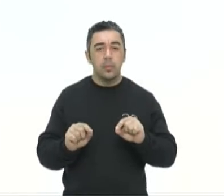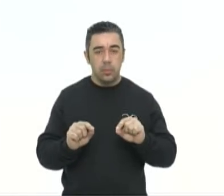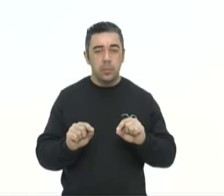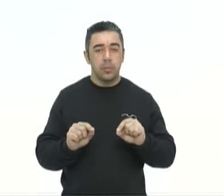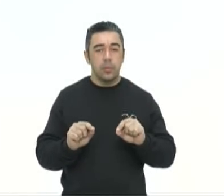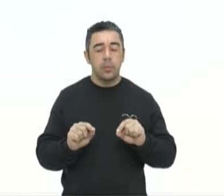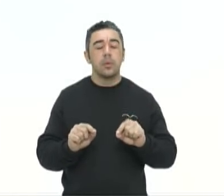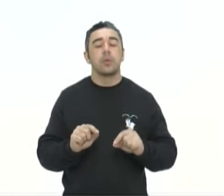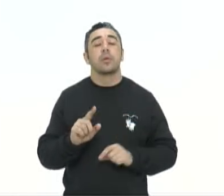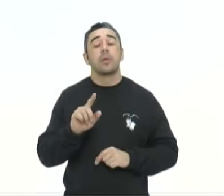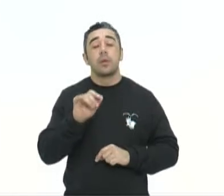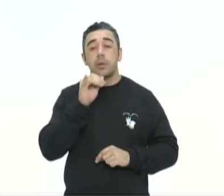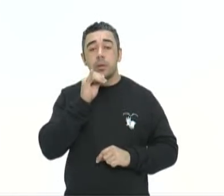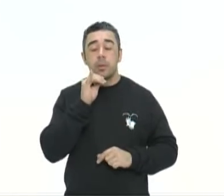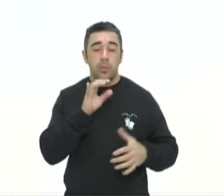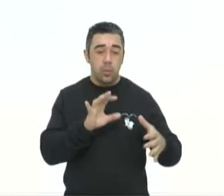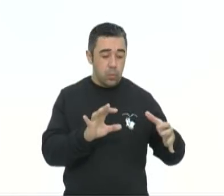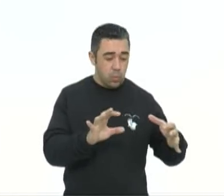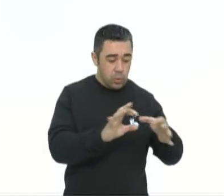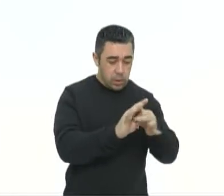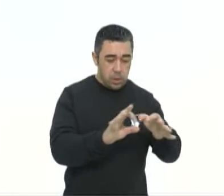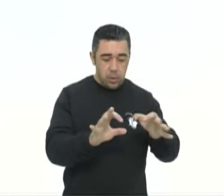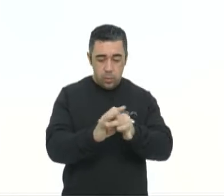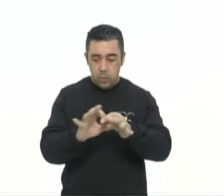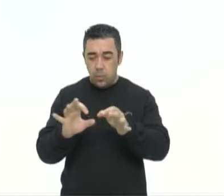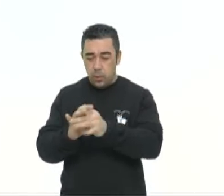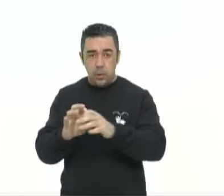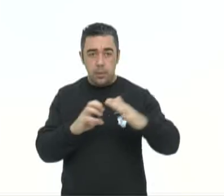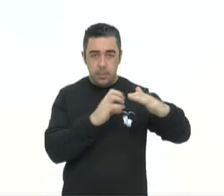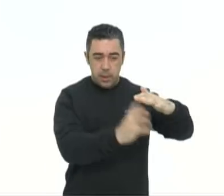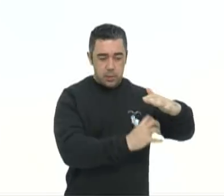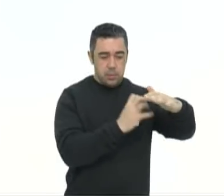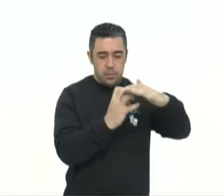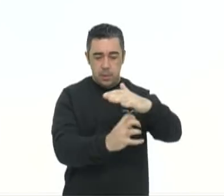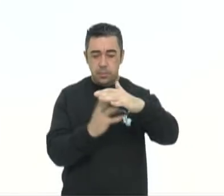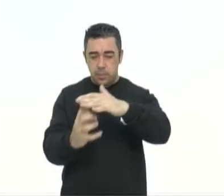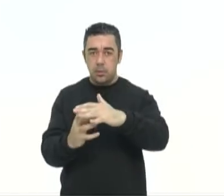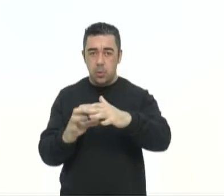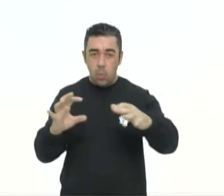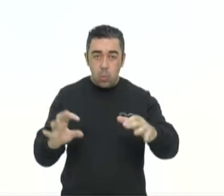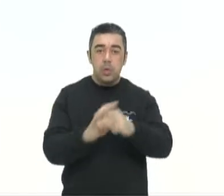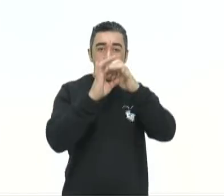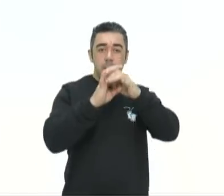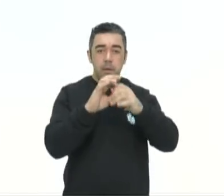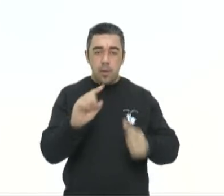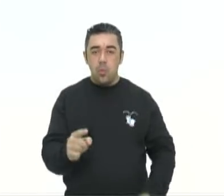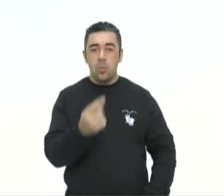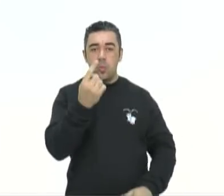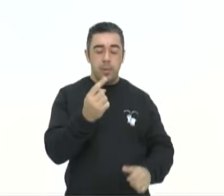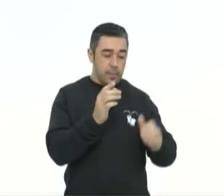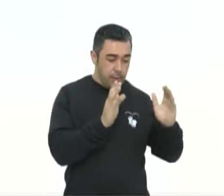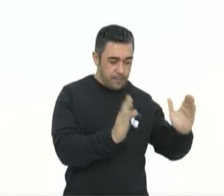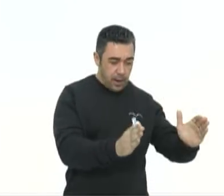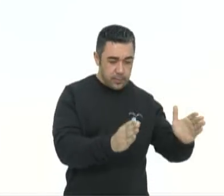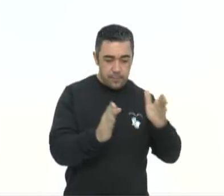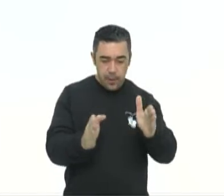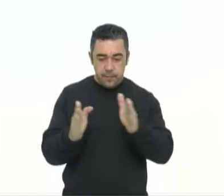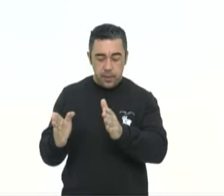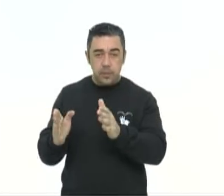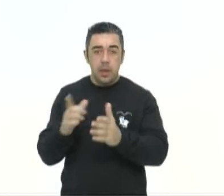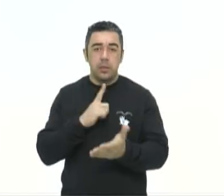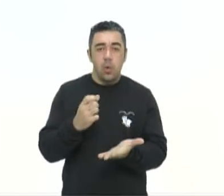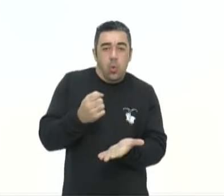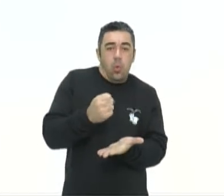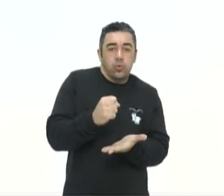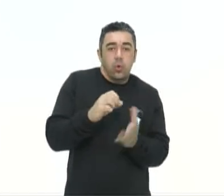consistia, melhor dizendo, na união de várias empresas e indústrias em uma, de tal forma que todas as fases de produção estivessem sob o mesmo